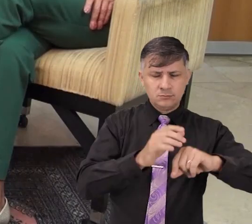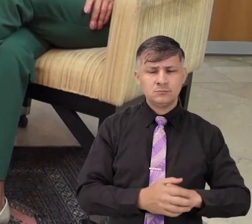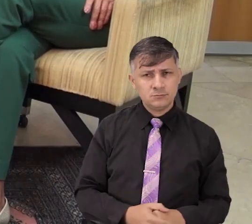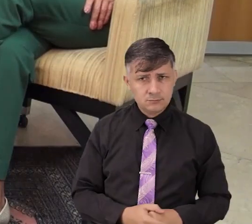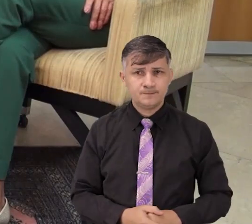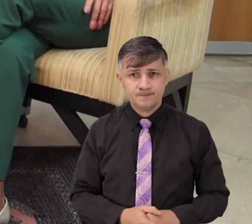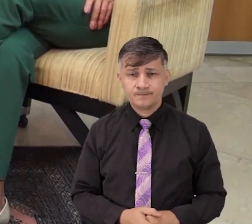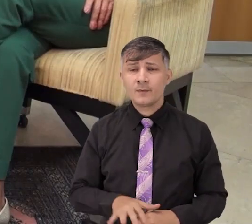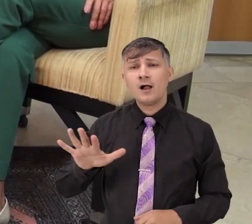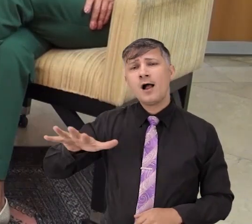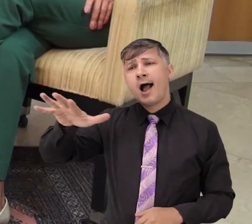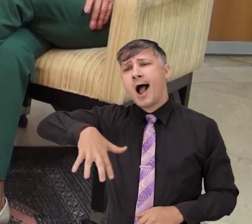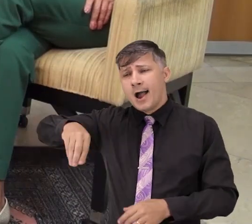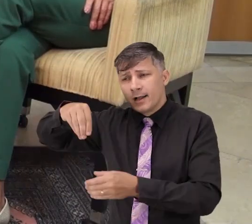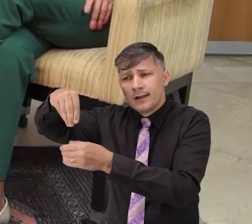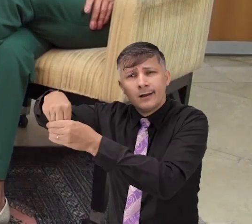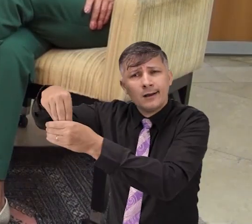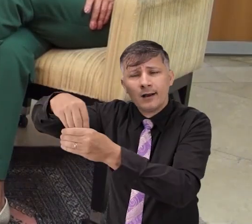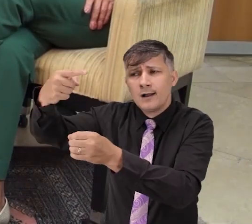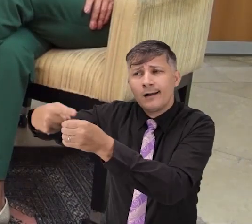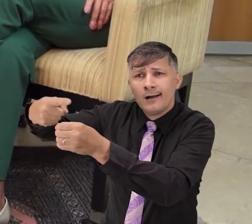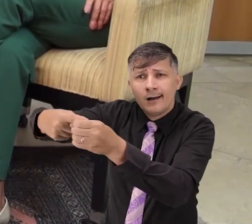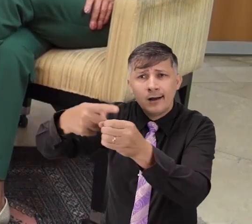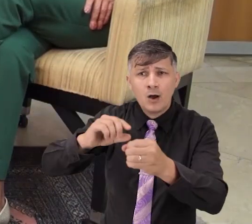saiba, tem alguma política de